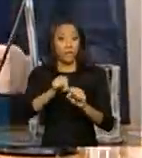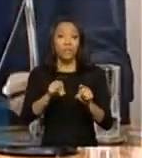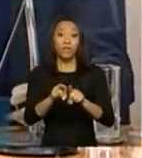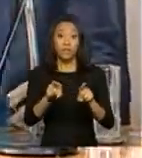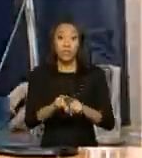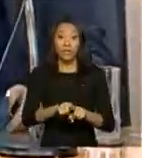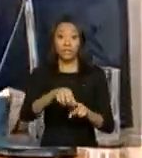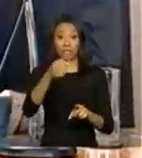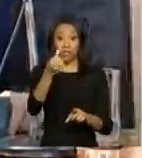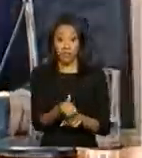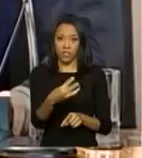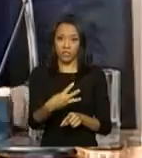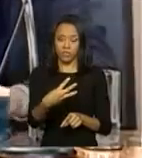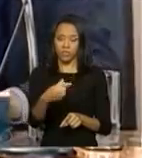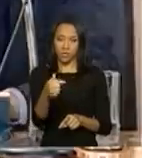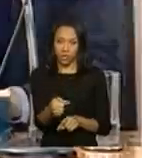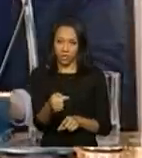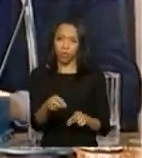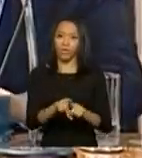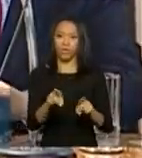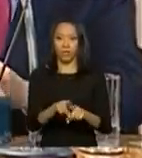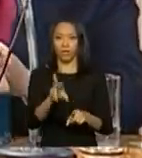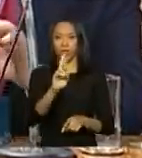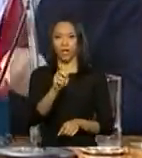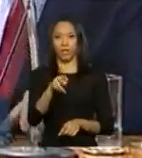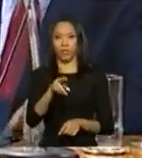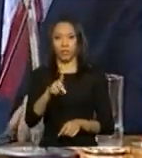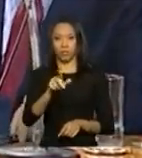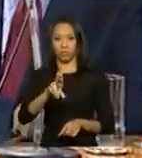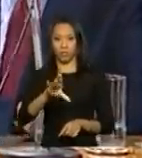e da